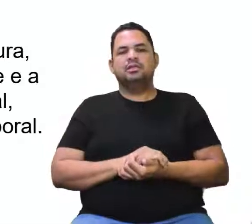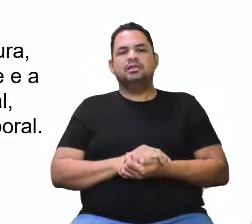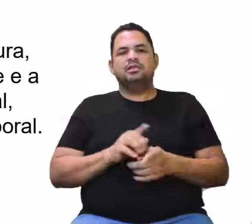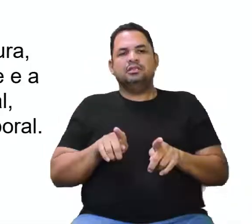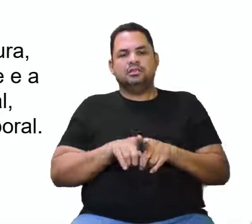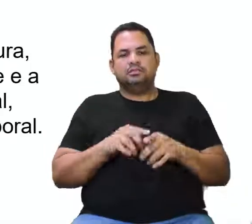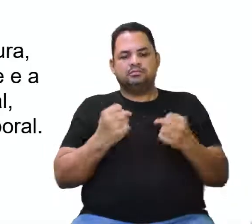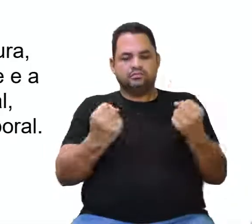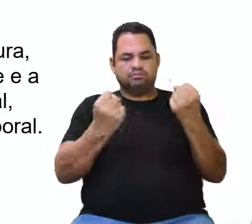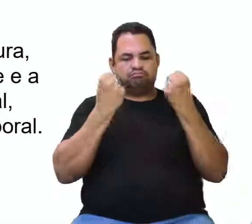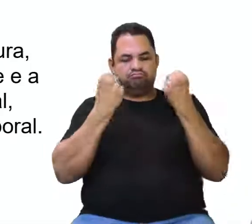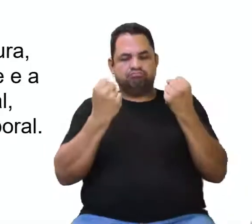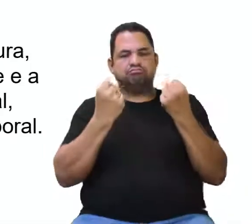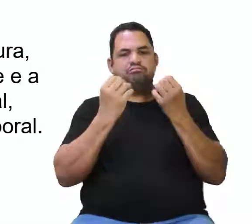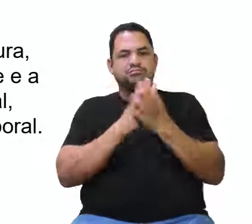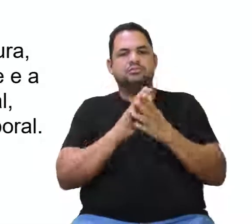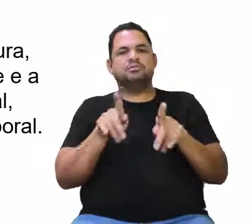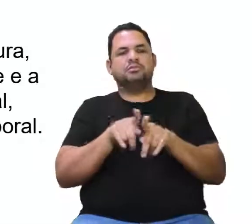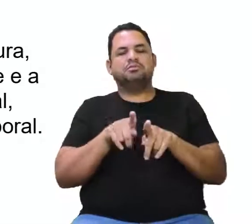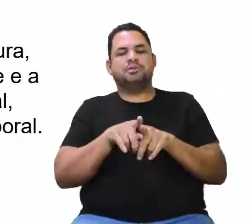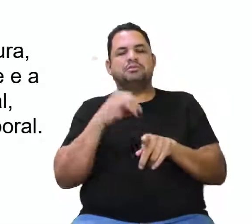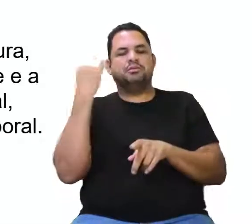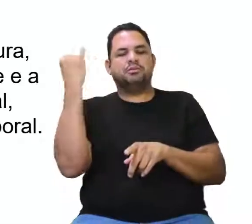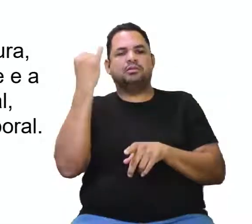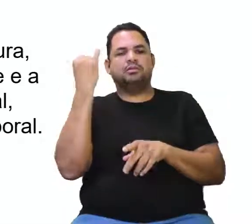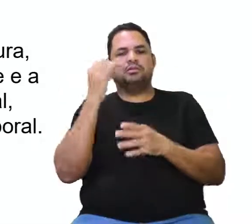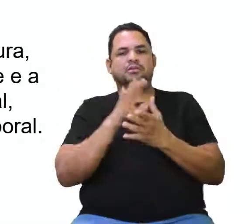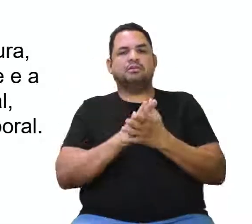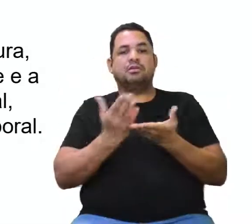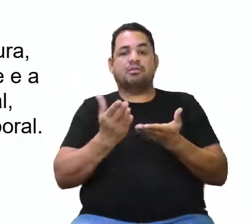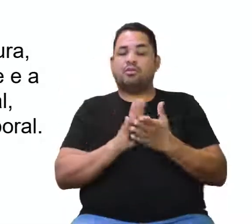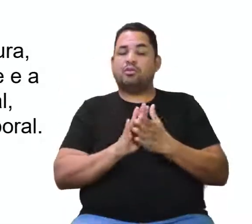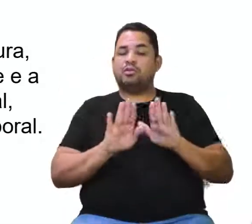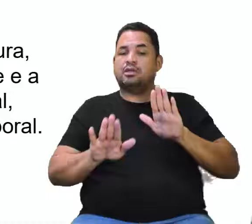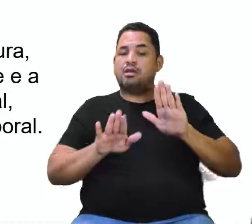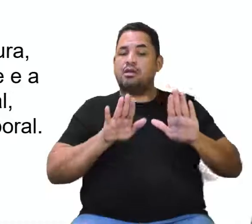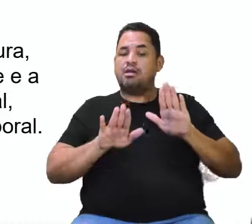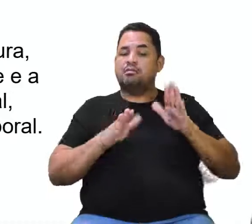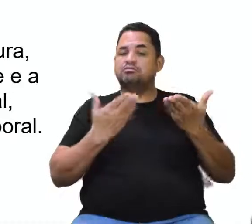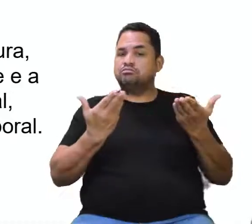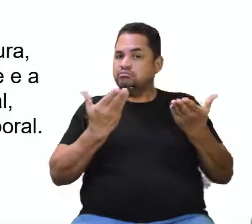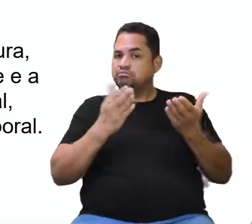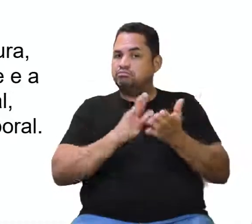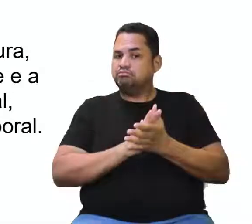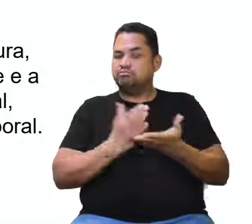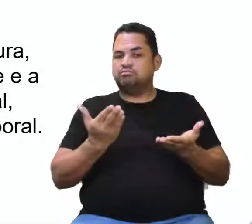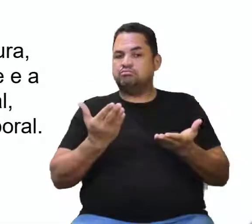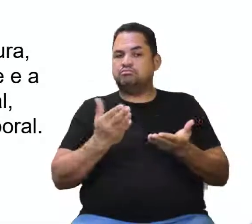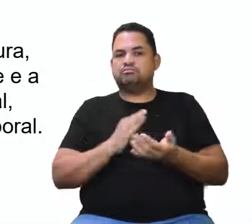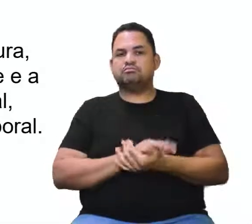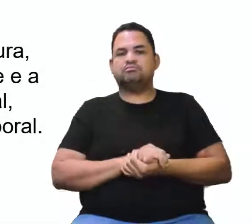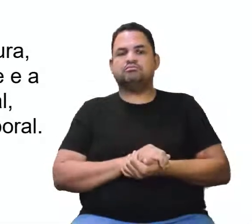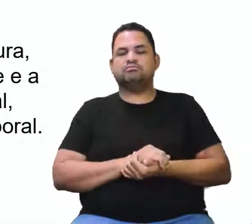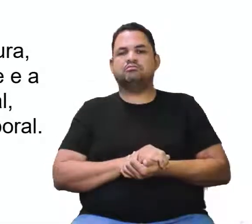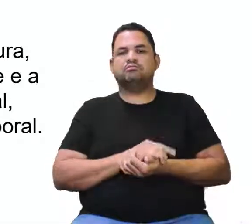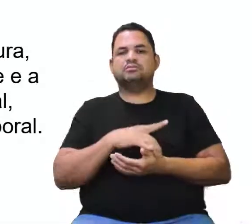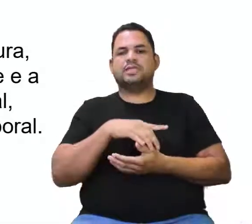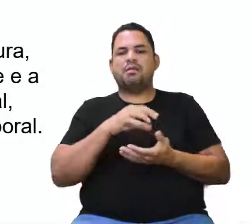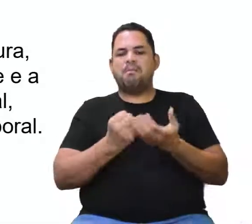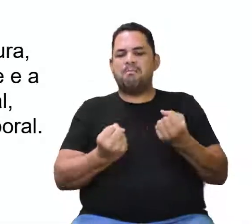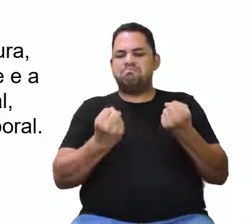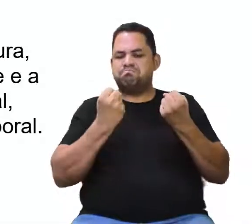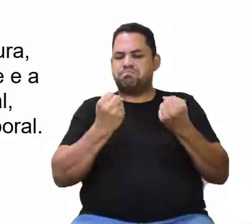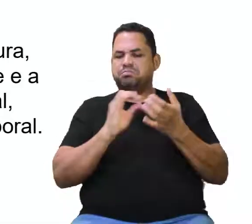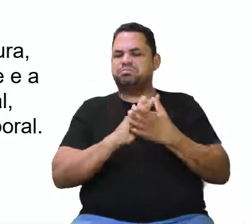também é muito indicada. Aqui tem uma ressalva em relação à carga. A gente não pode, quando tem problema de coluna, usar